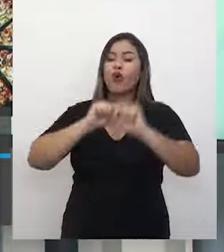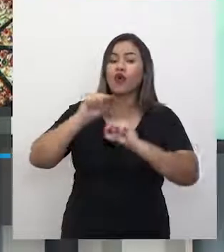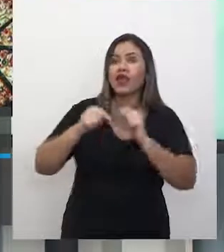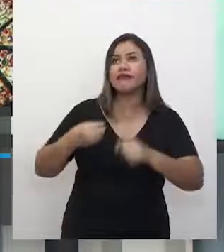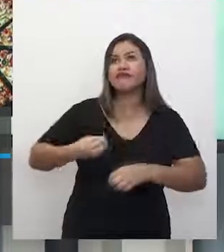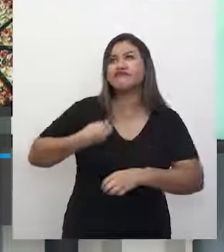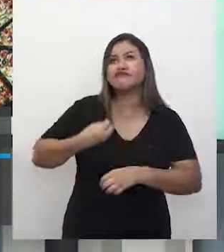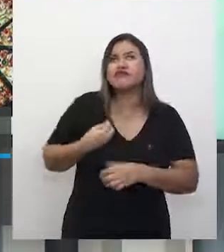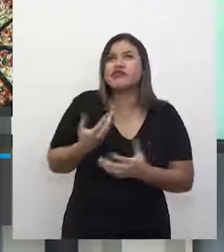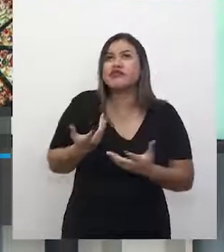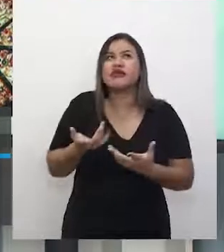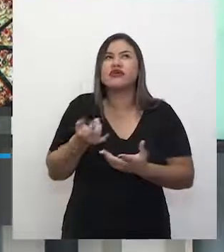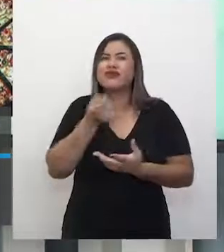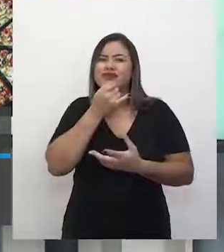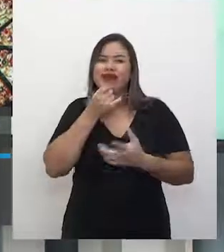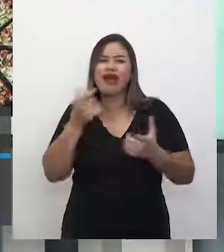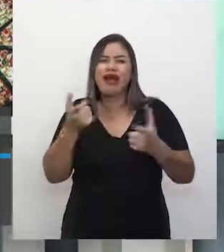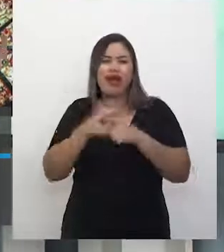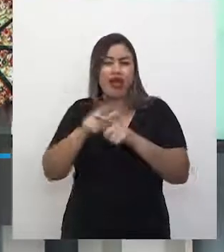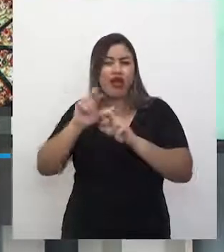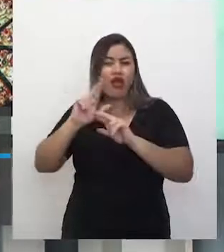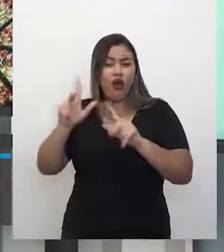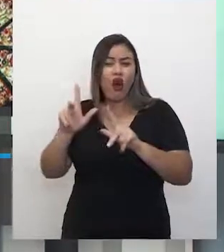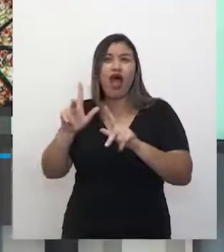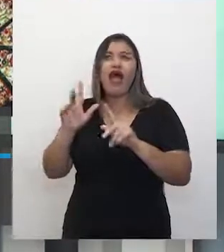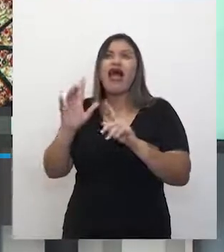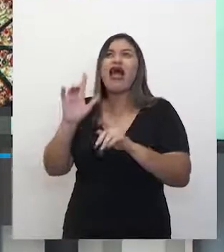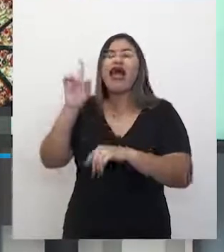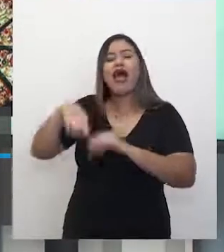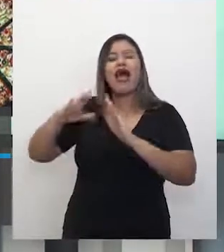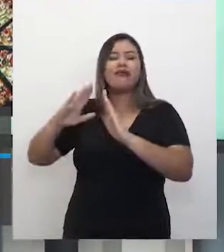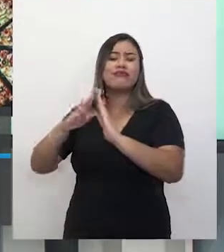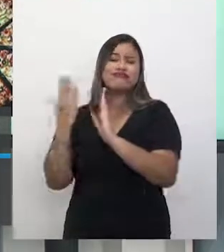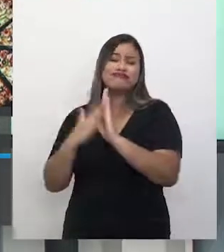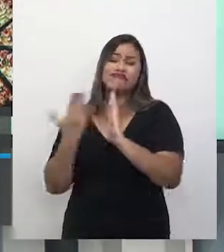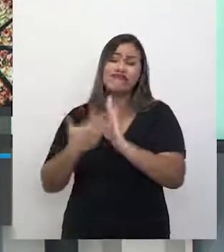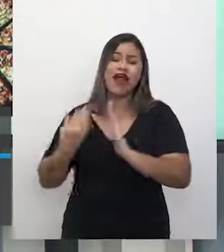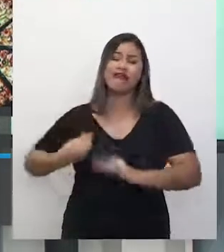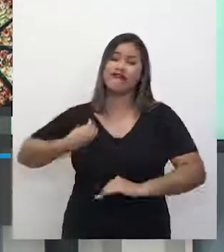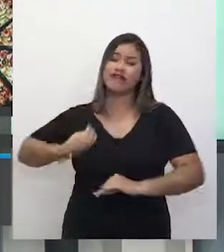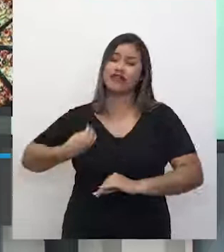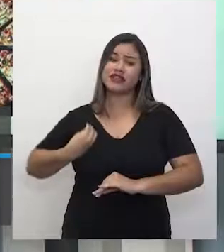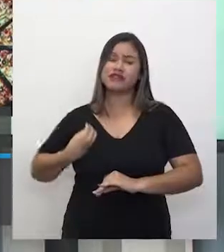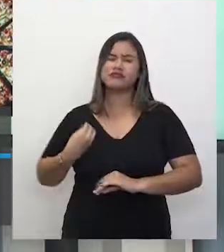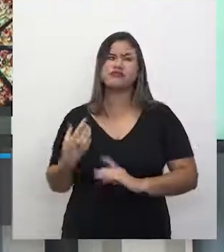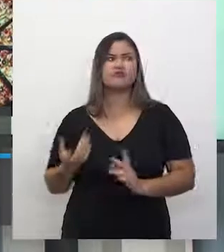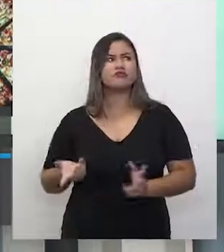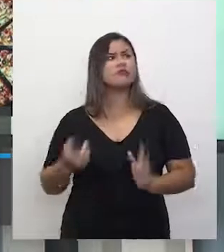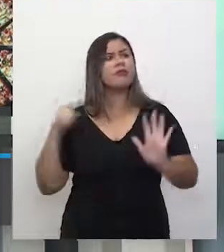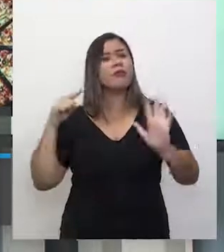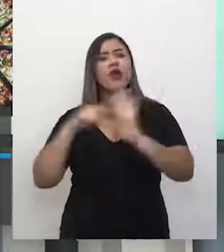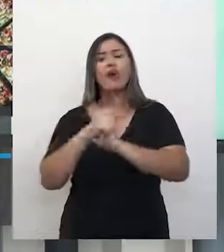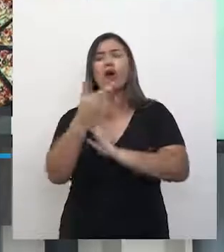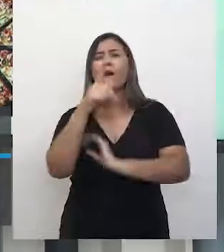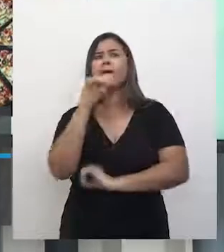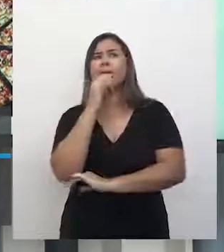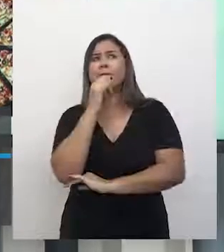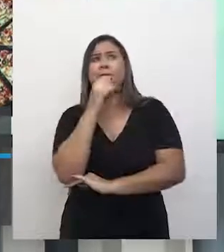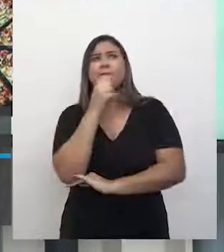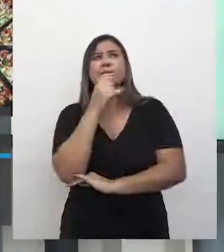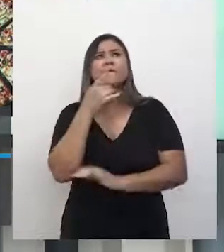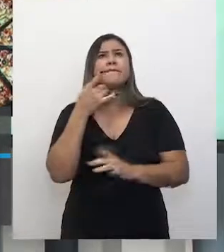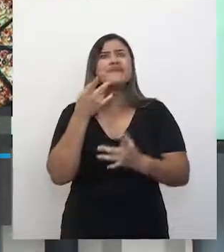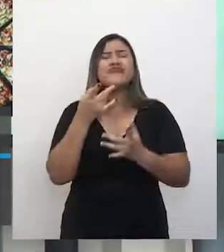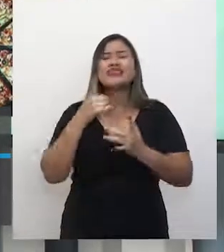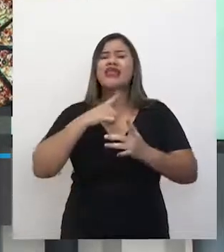pode colocar outros tipos de minoria, na periferia. Mas, professora, tem mais gente na sociedade que mora